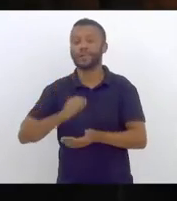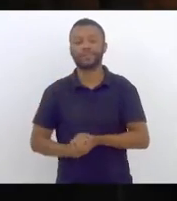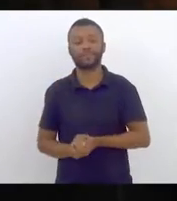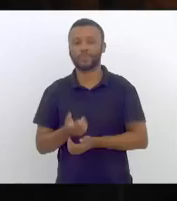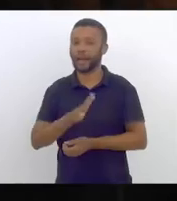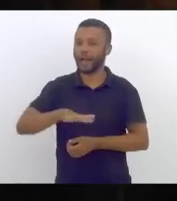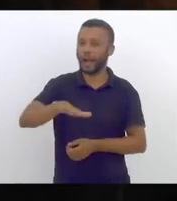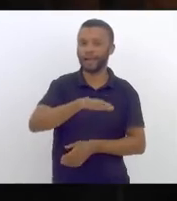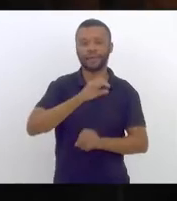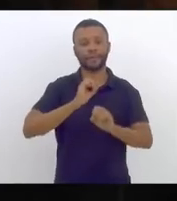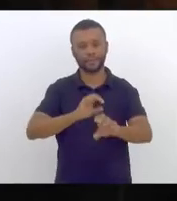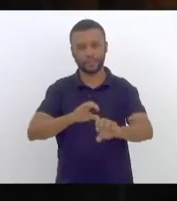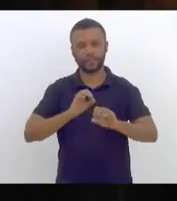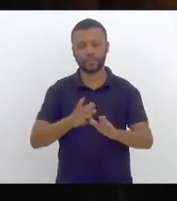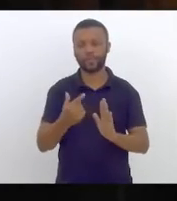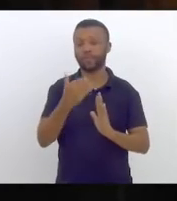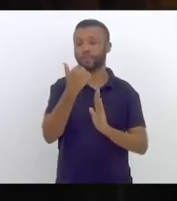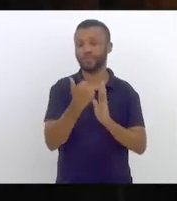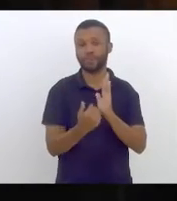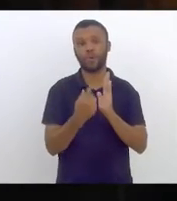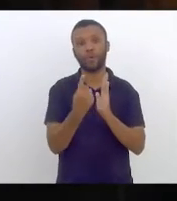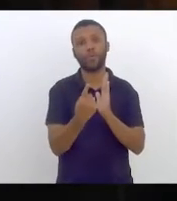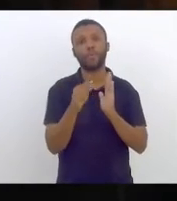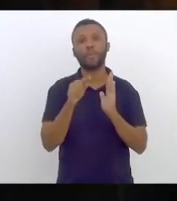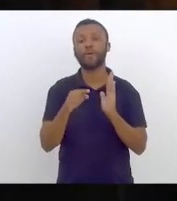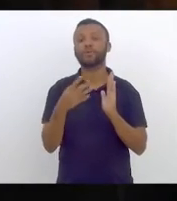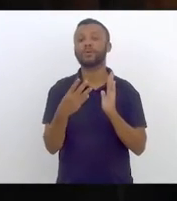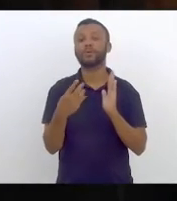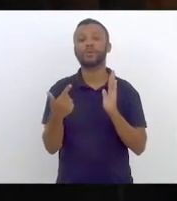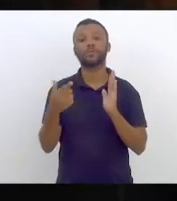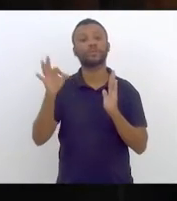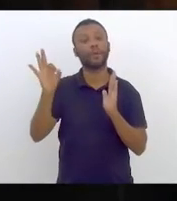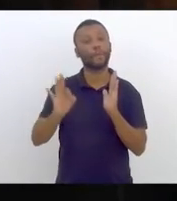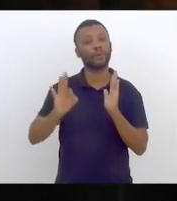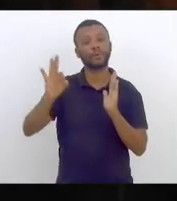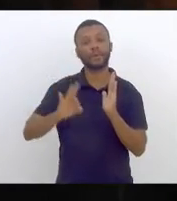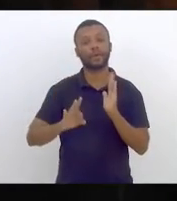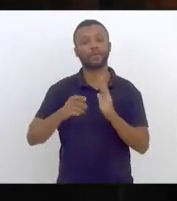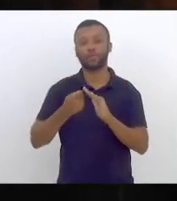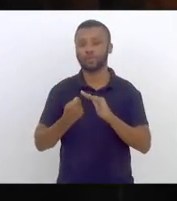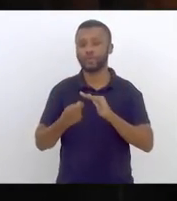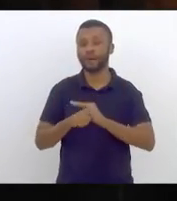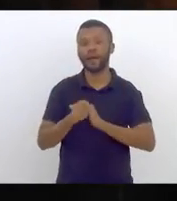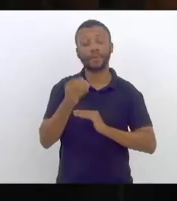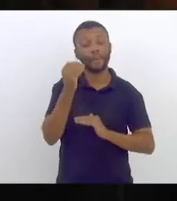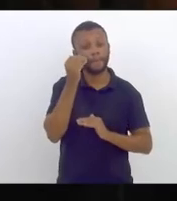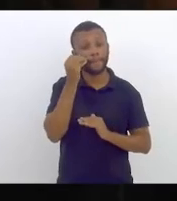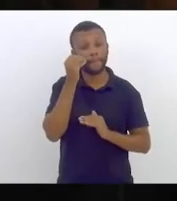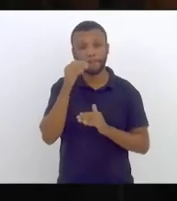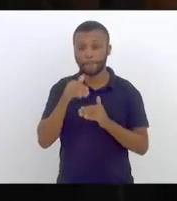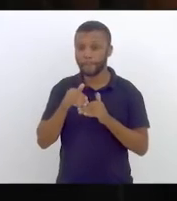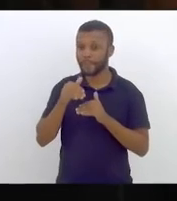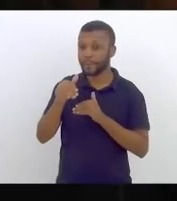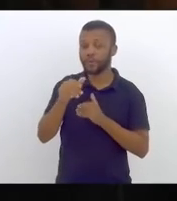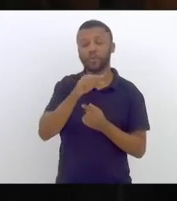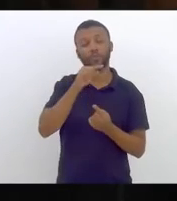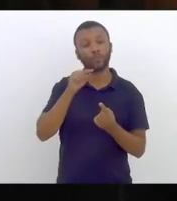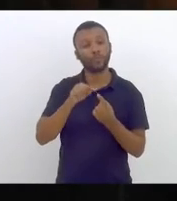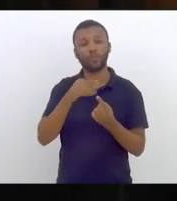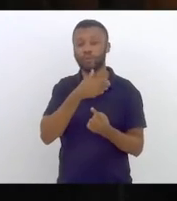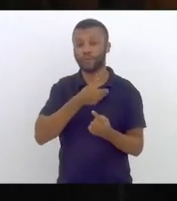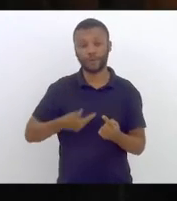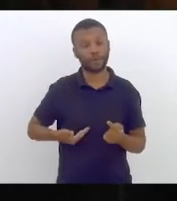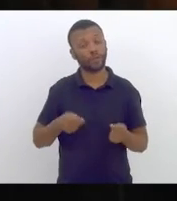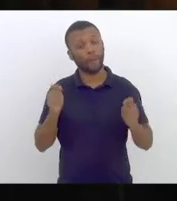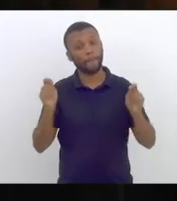Foram reduzidos em 1,42% os investimentos previstos para que o governo possa fazer